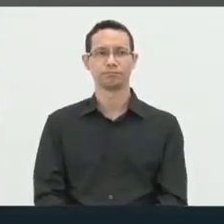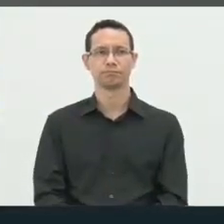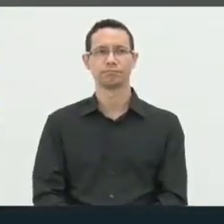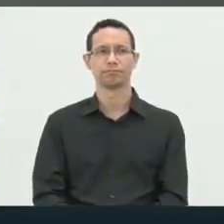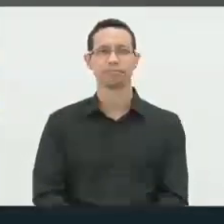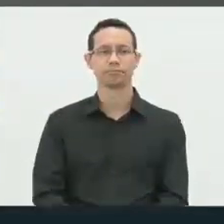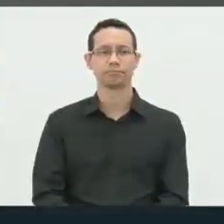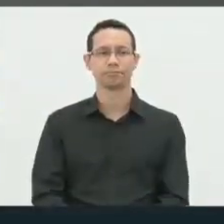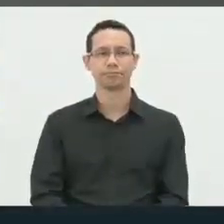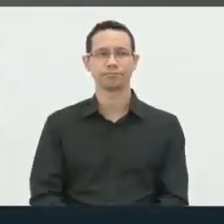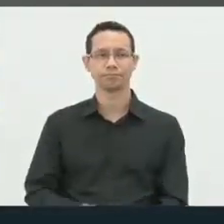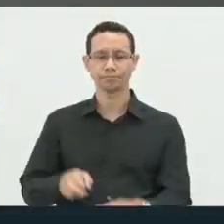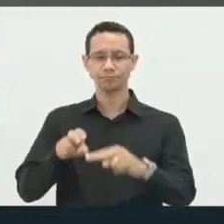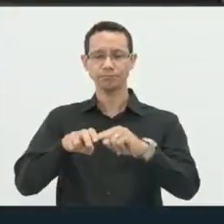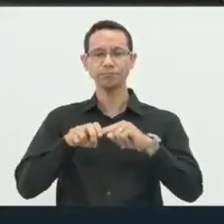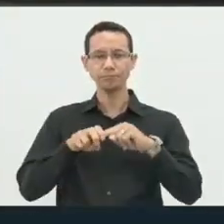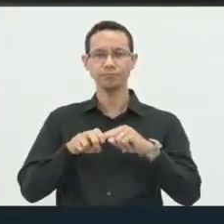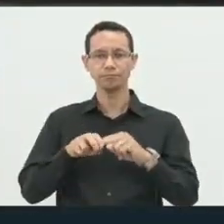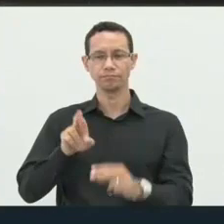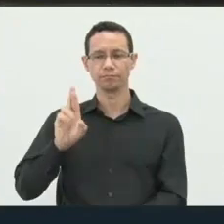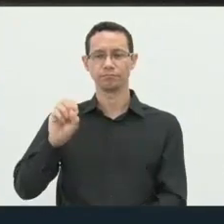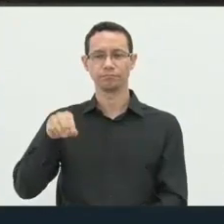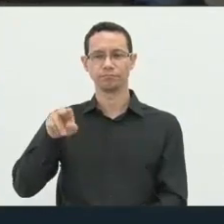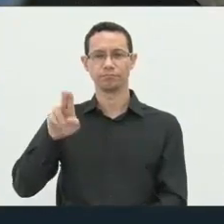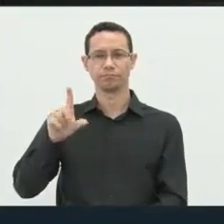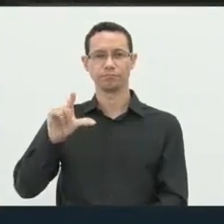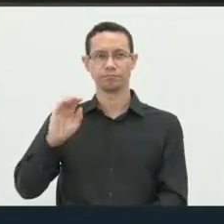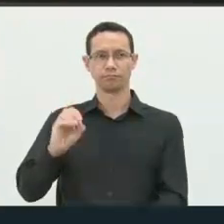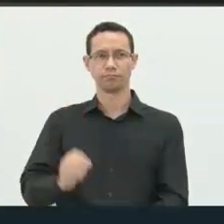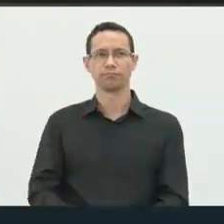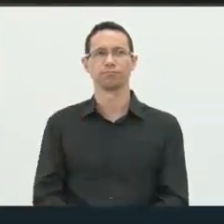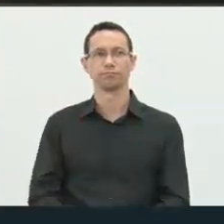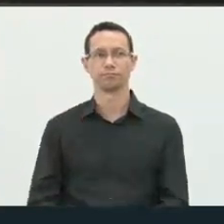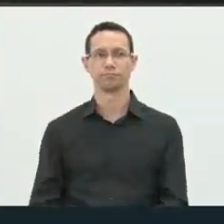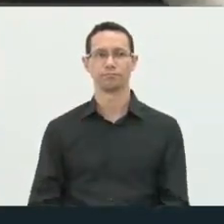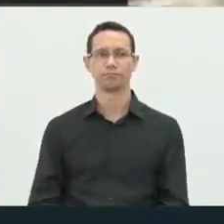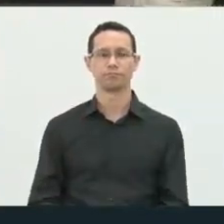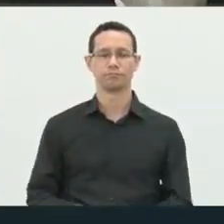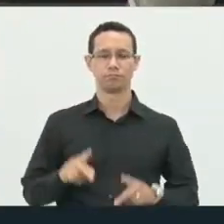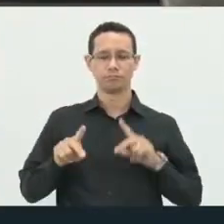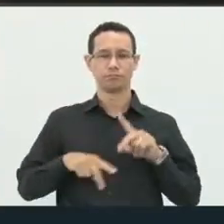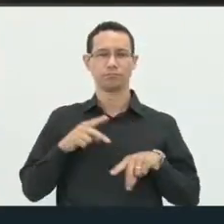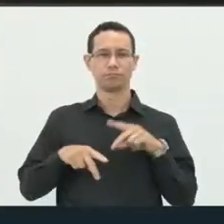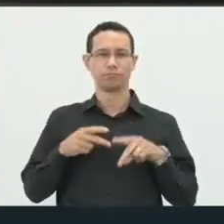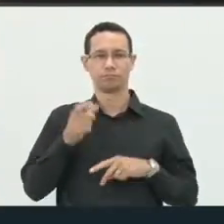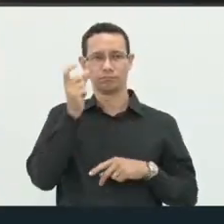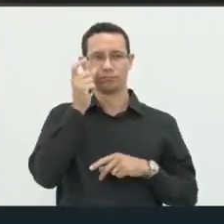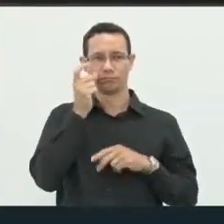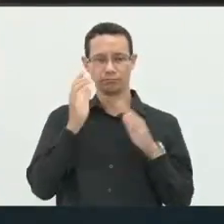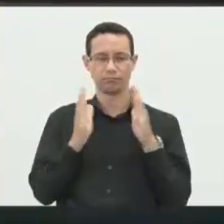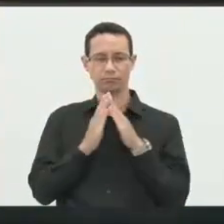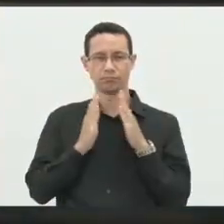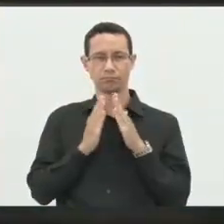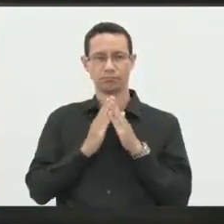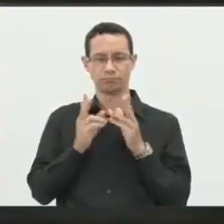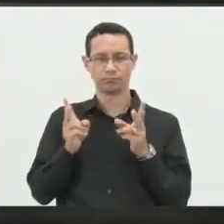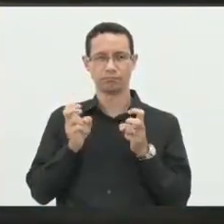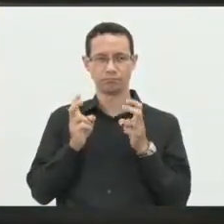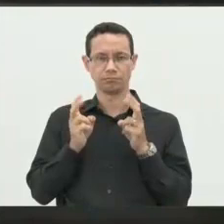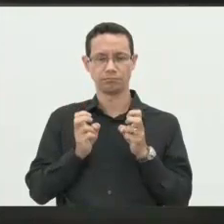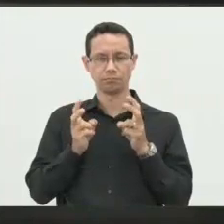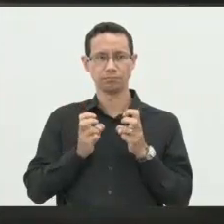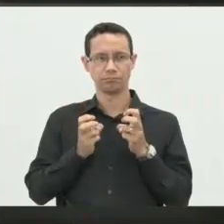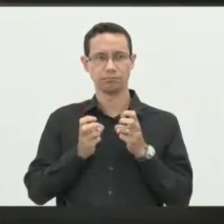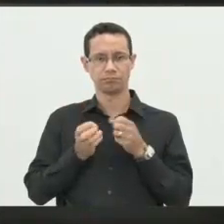para justificar a vereador Rômulo seu presidente como o público que nos assiste em casa tá percebendo que a base